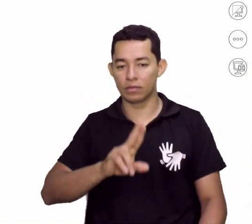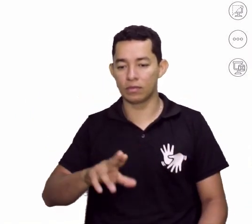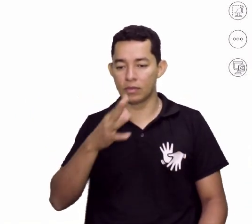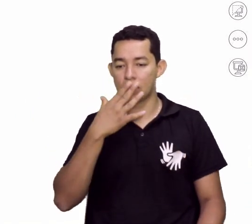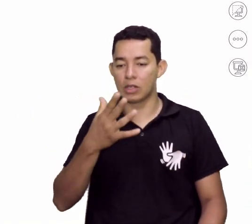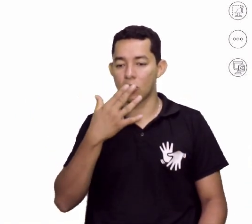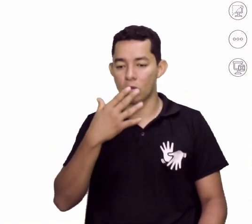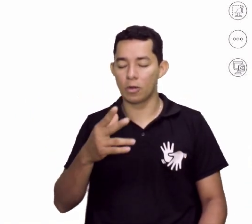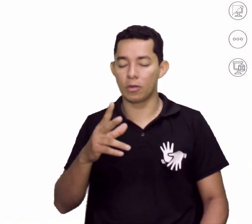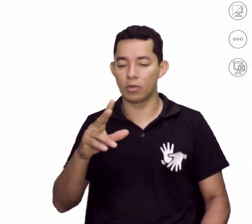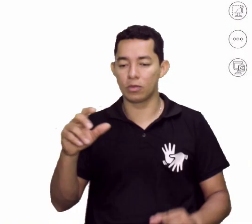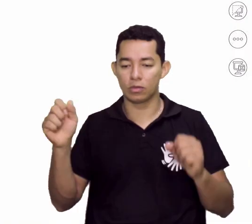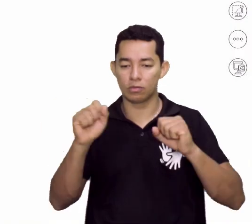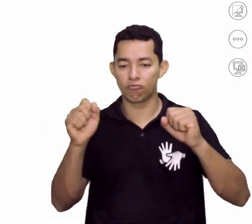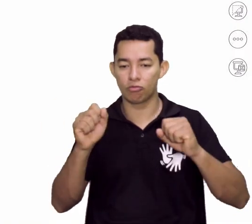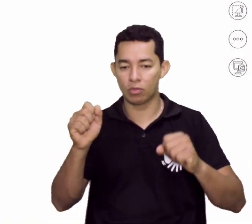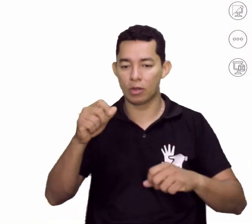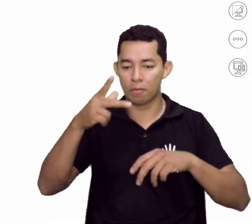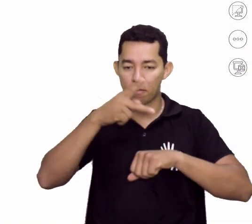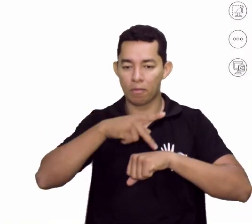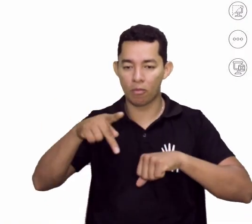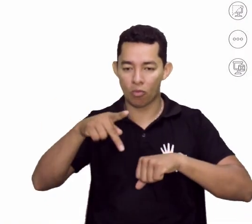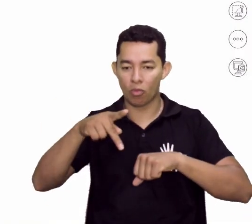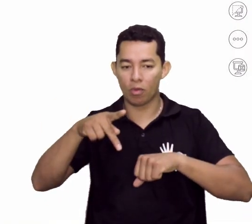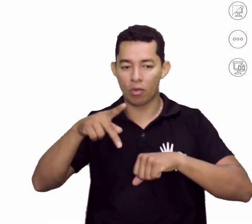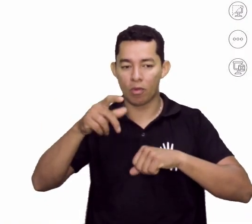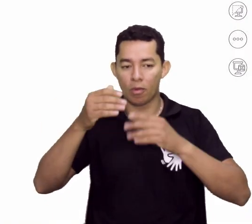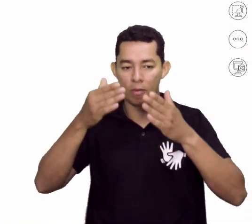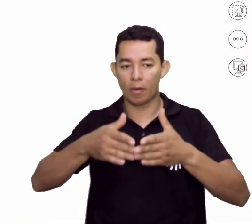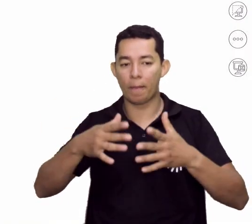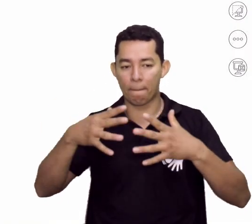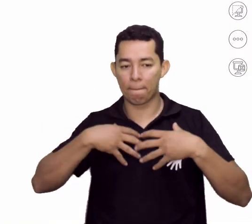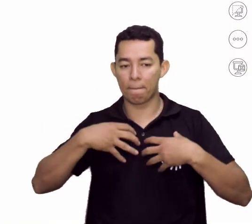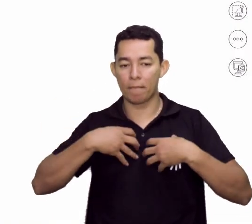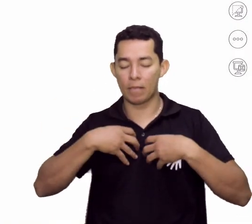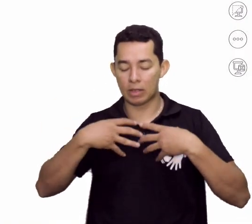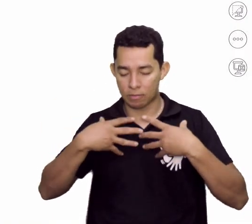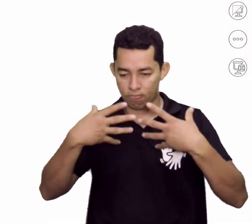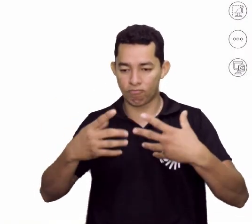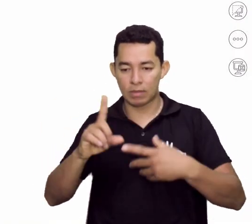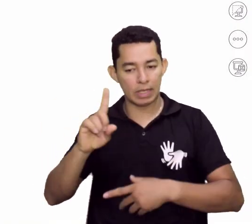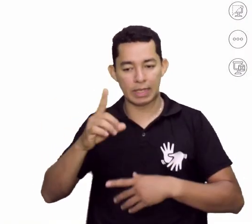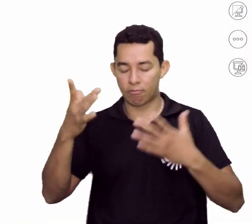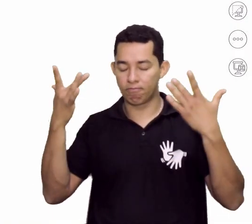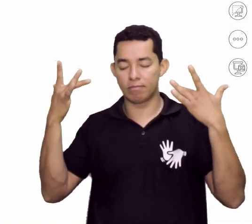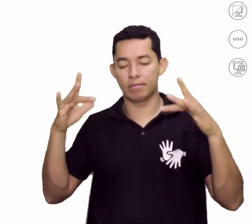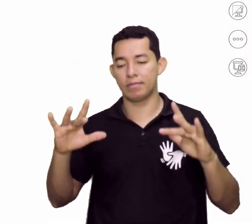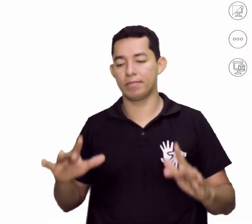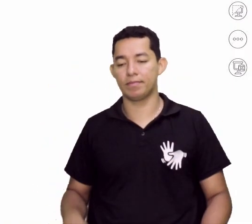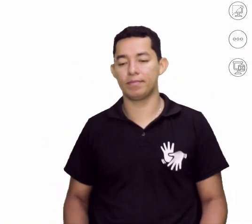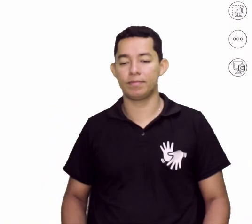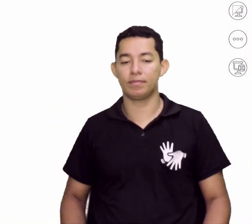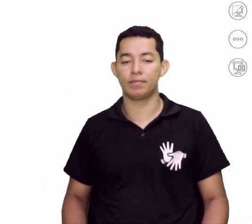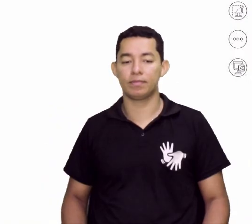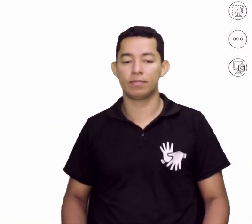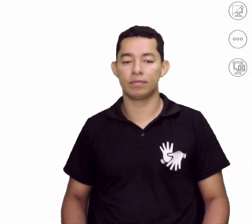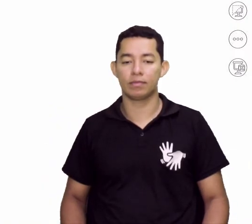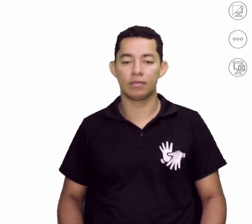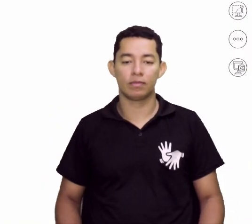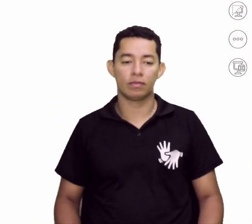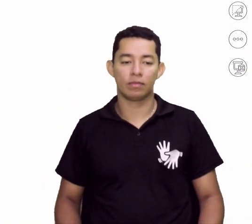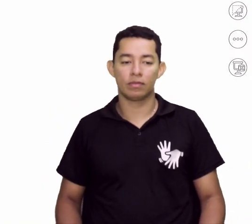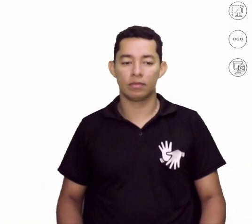cores vibrantes e puras, aplicadas de maneira expressiva e não naturalista. Então, o fauvismo aqui,